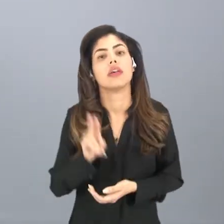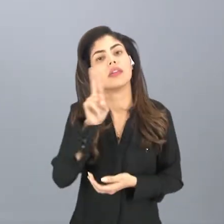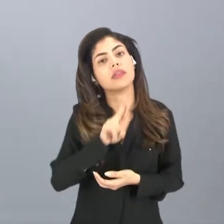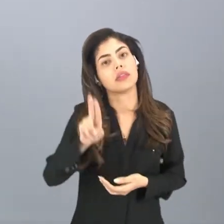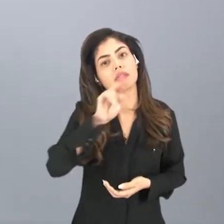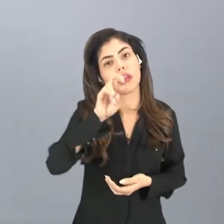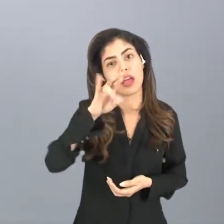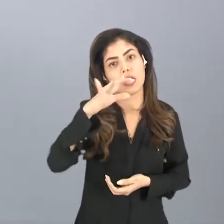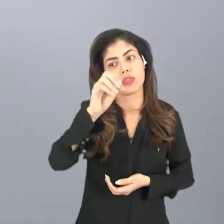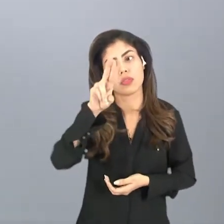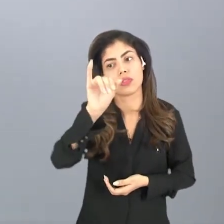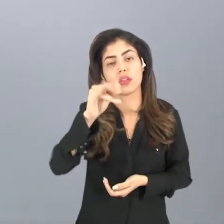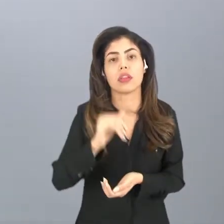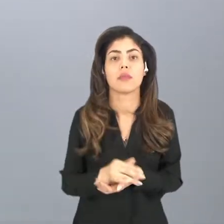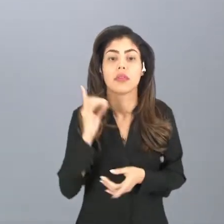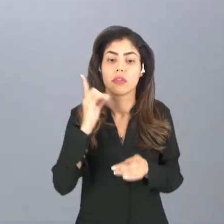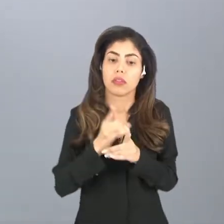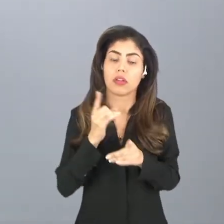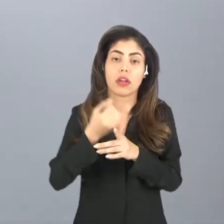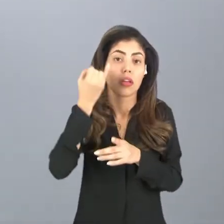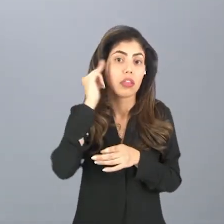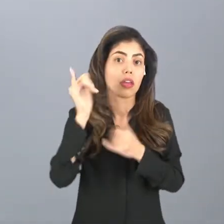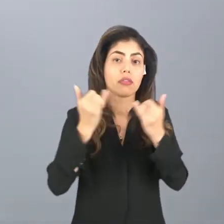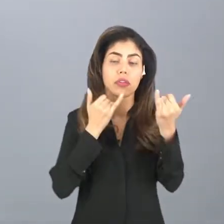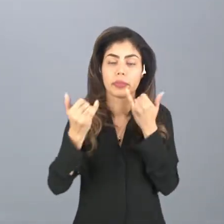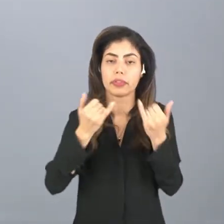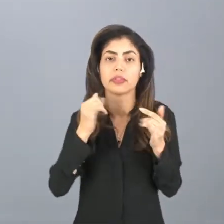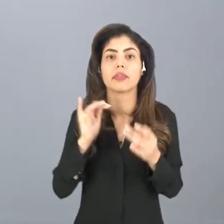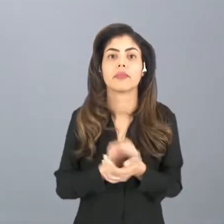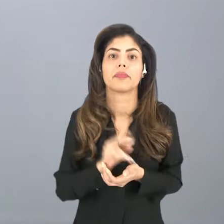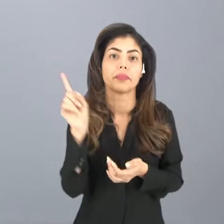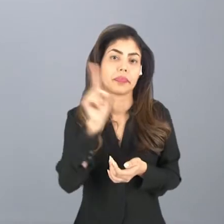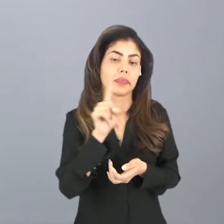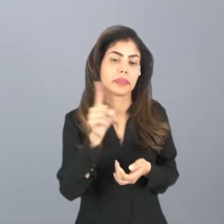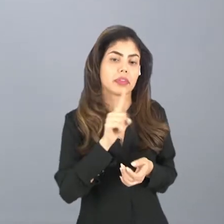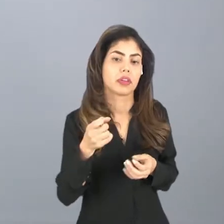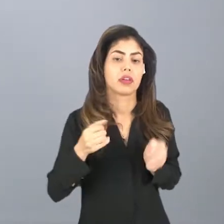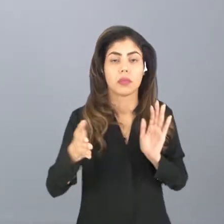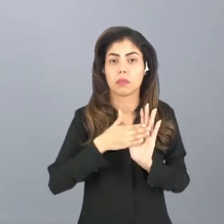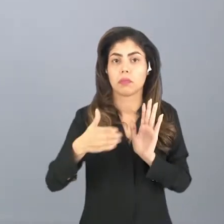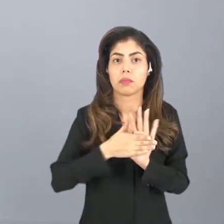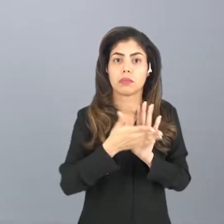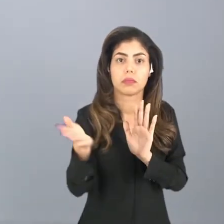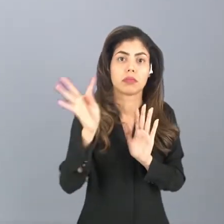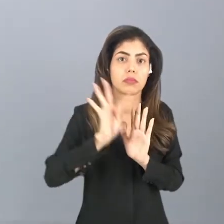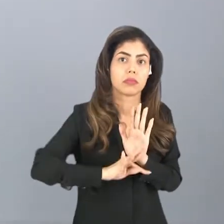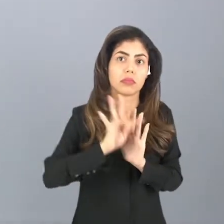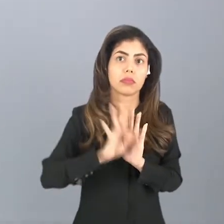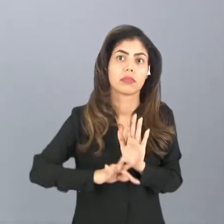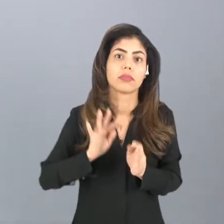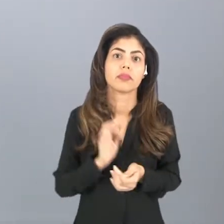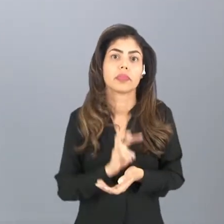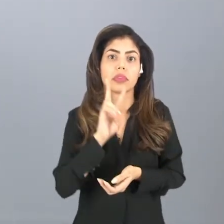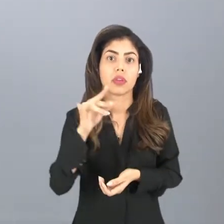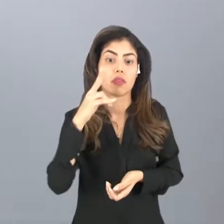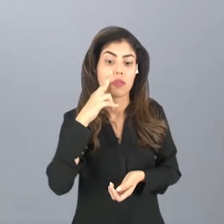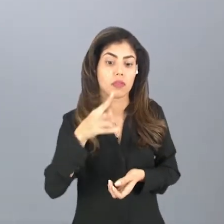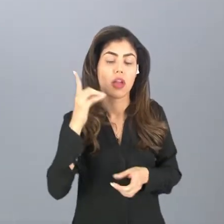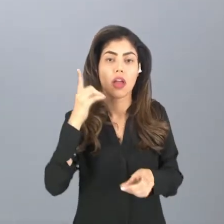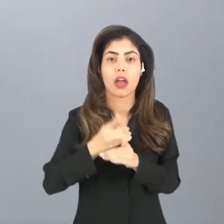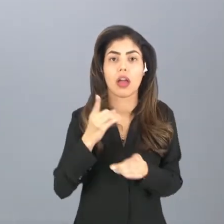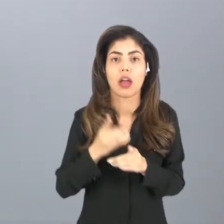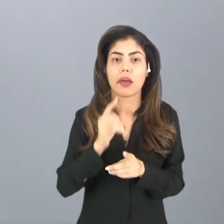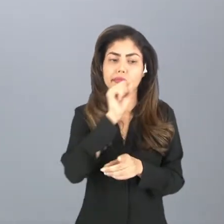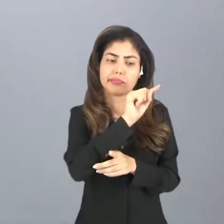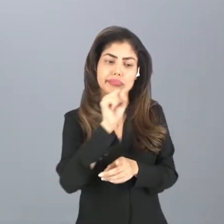esse recurso para descobrir ideias, né, informação que não estão de forma explícitas no texto, né, eu vou descobrir aí as